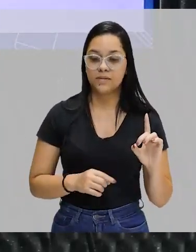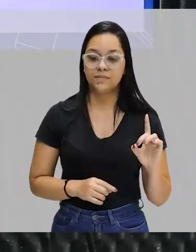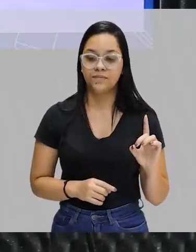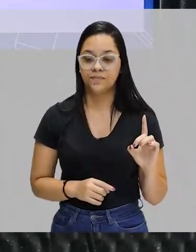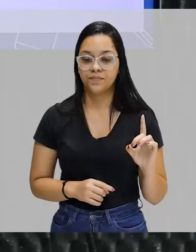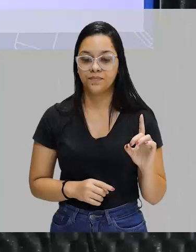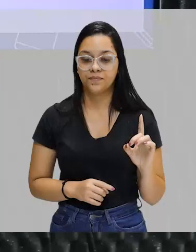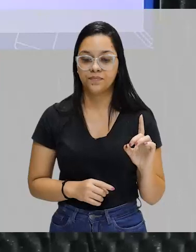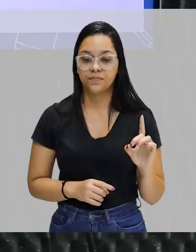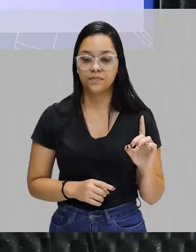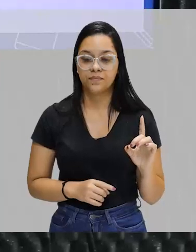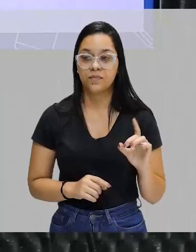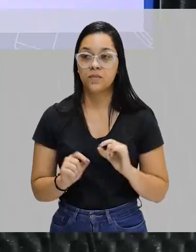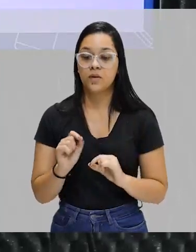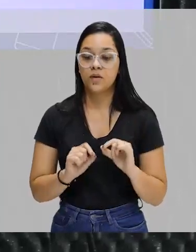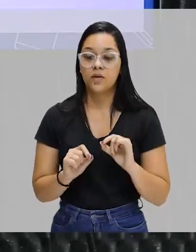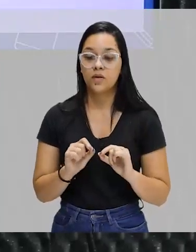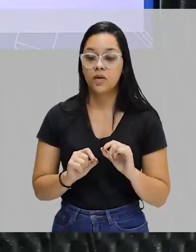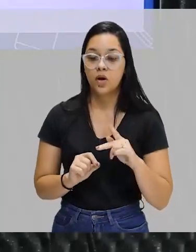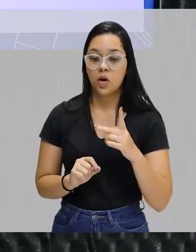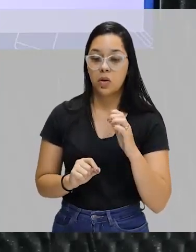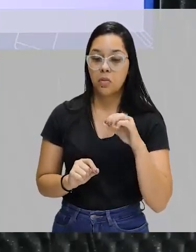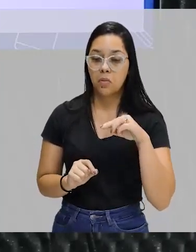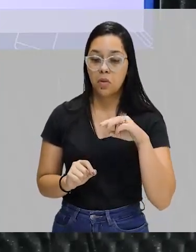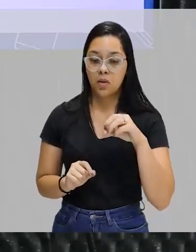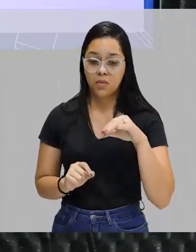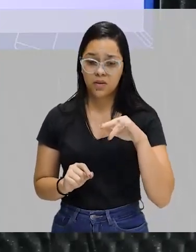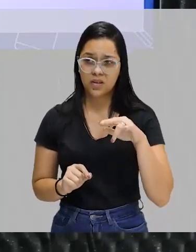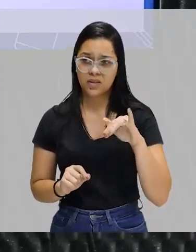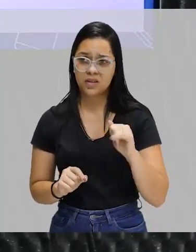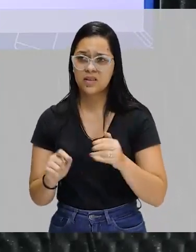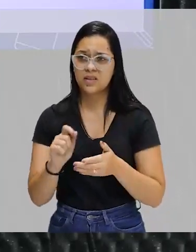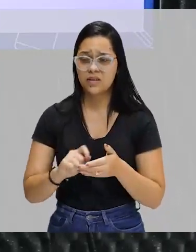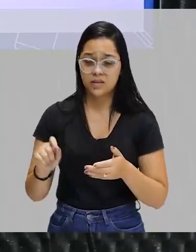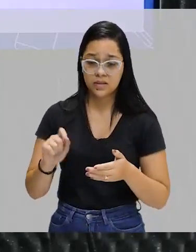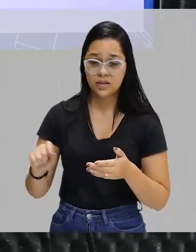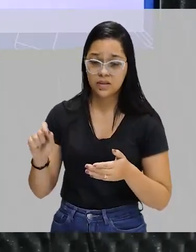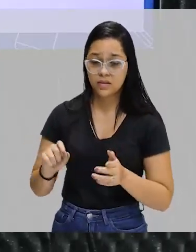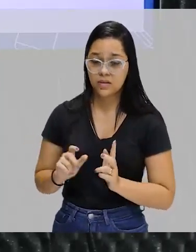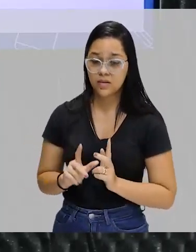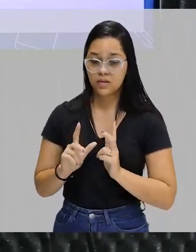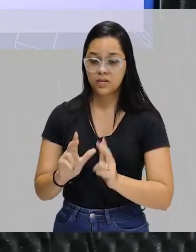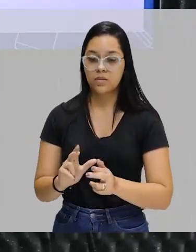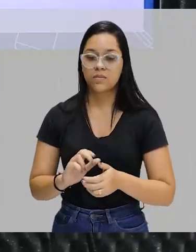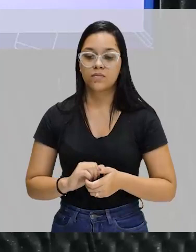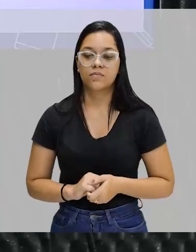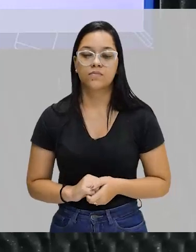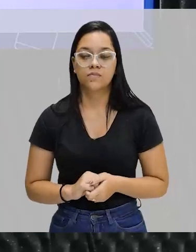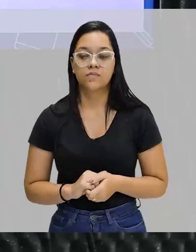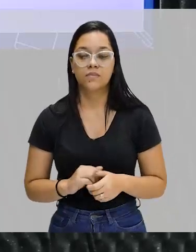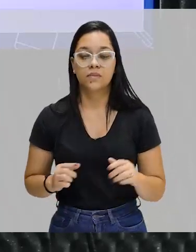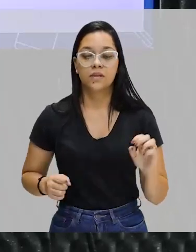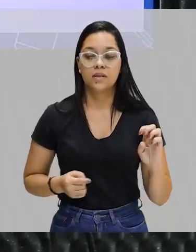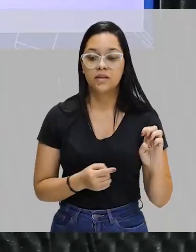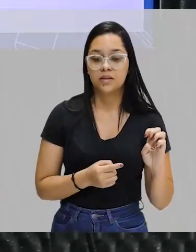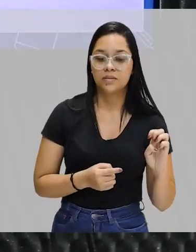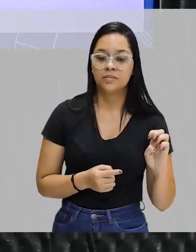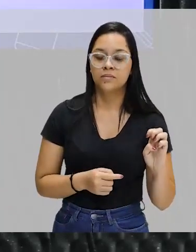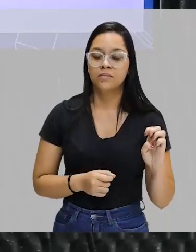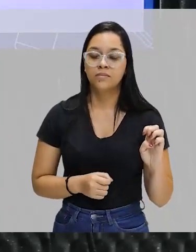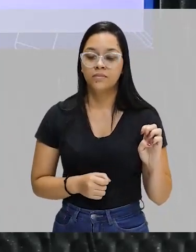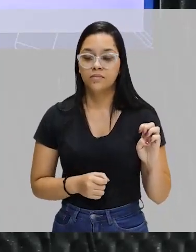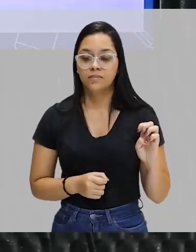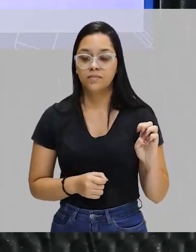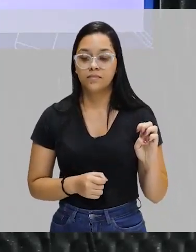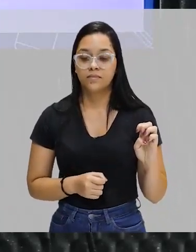pelo substantivo. Ele diz que é uma homonímia. Observe que escreve-se da mesma forma. E concerto com